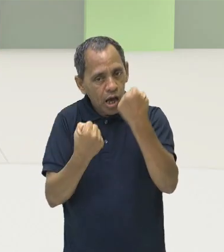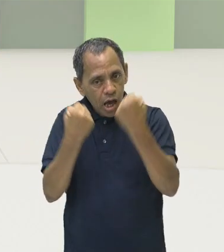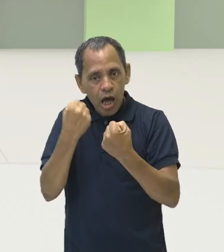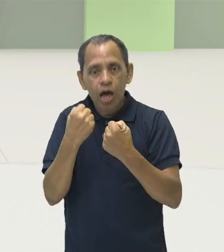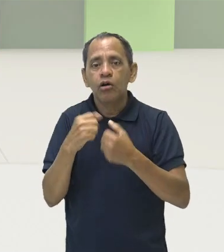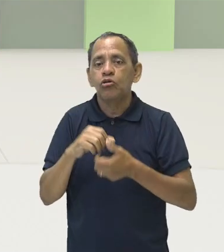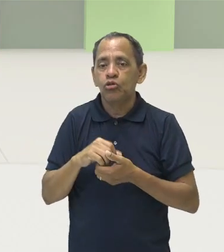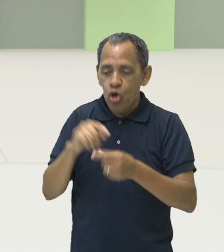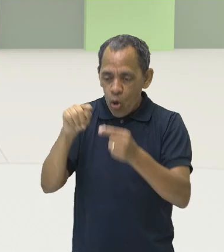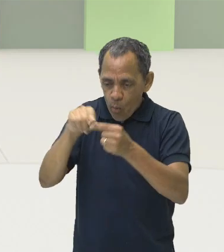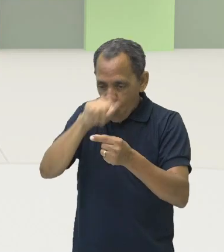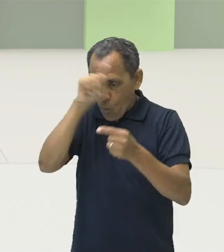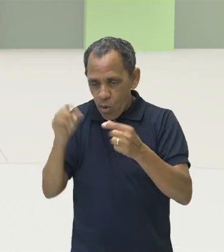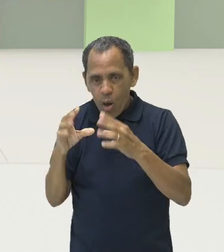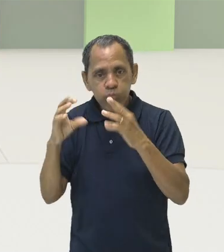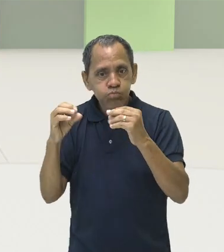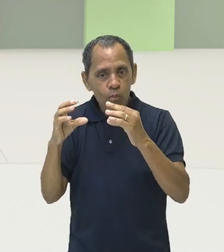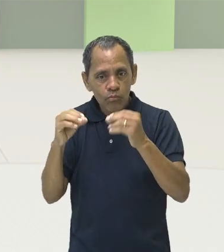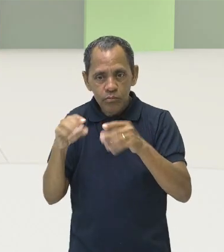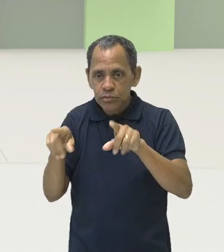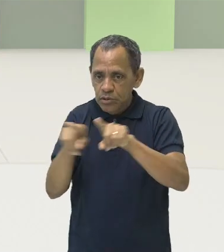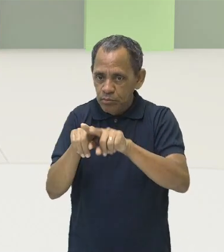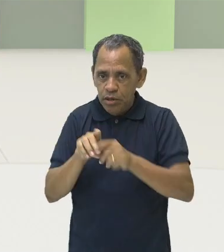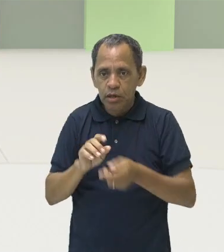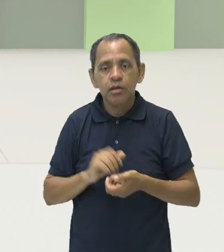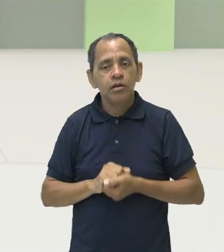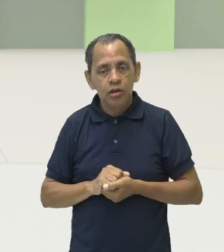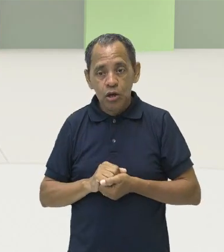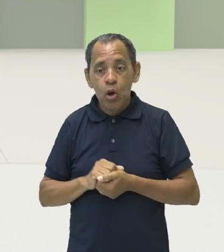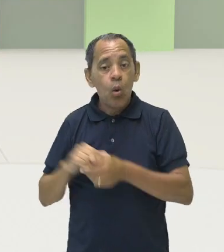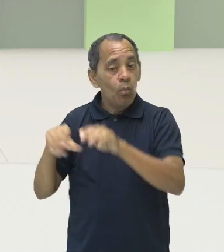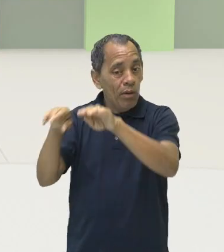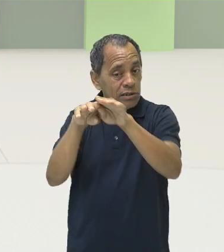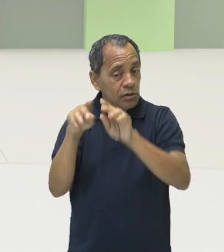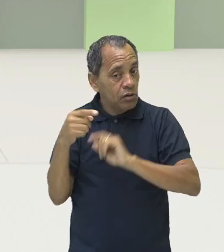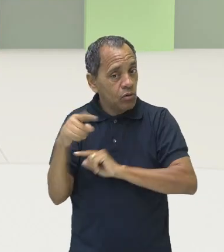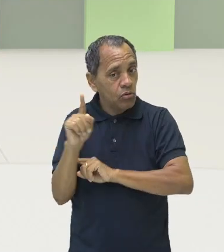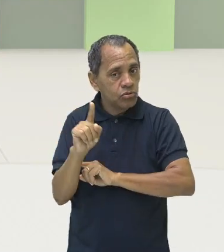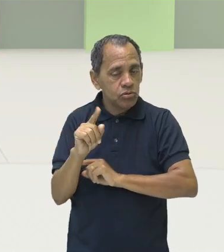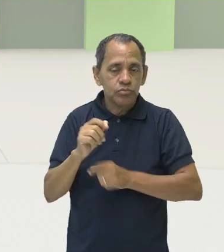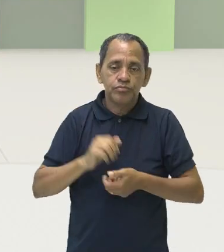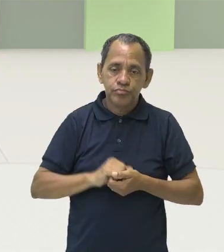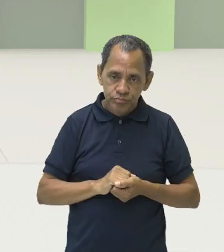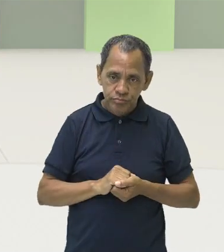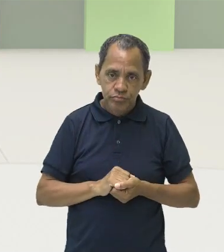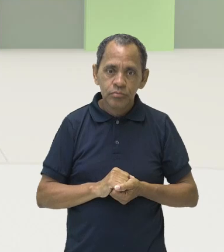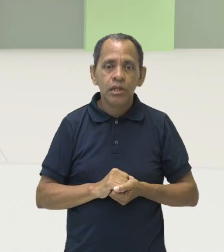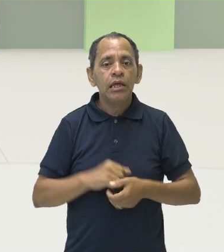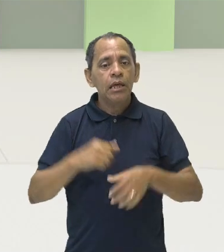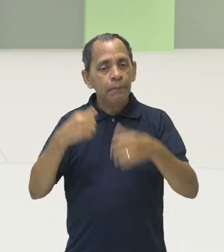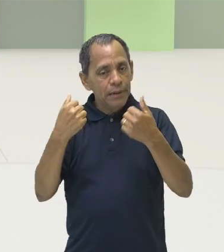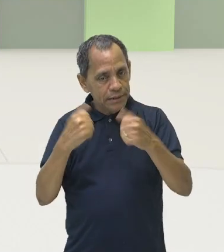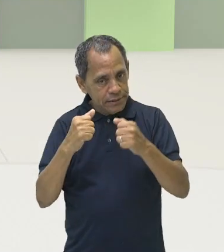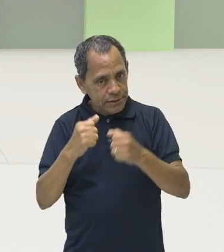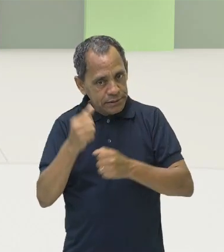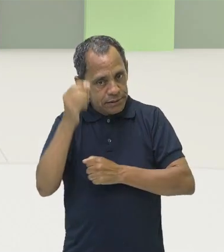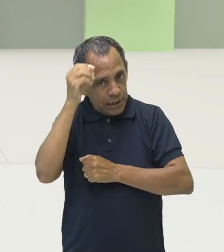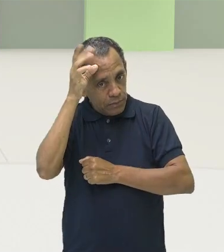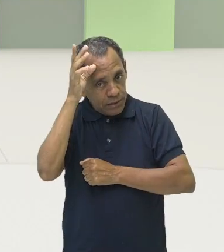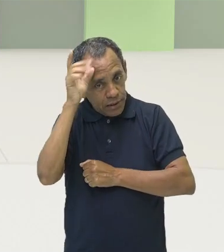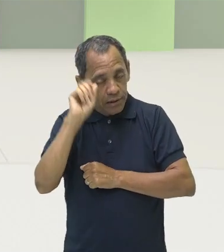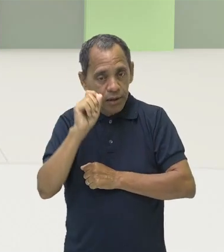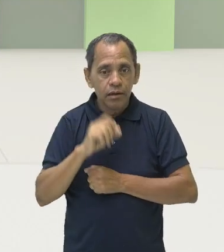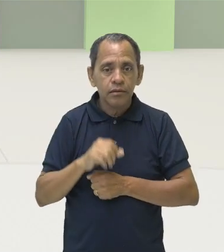de pneus, né, de polímeros, os padrões de qualidades ali são outros. Então, a gente precisa compreender